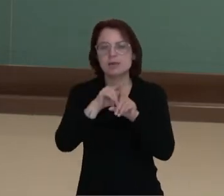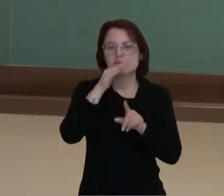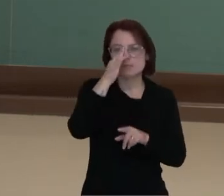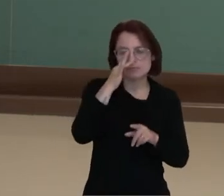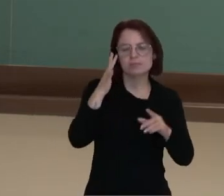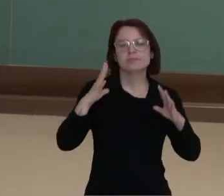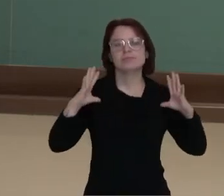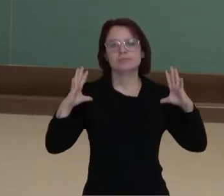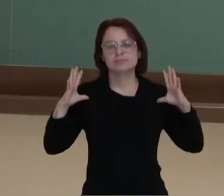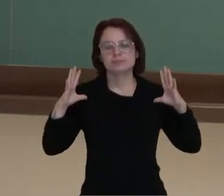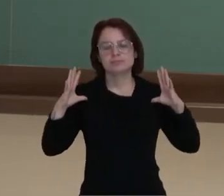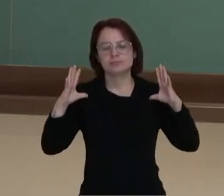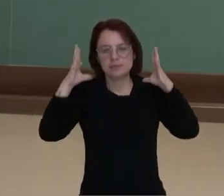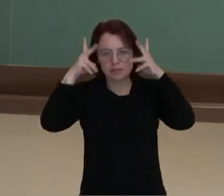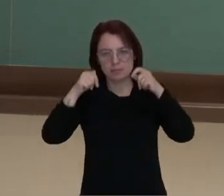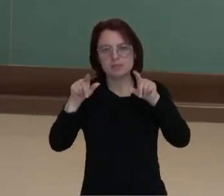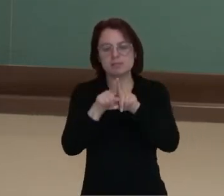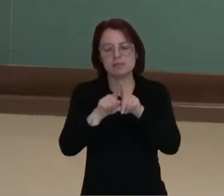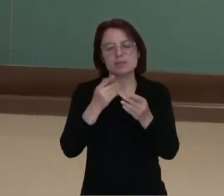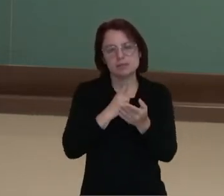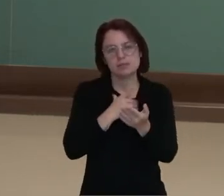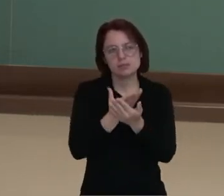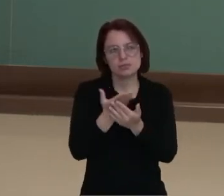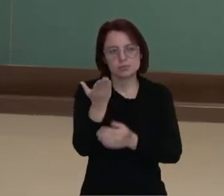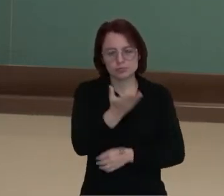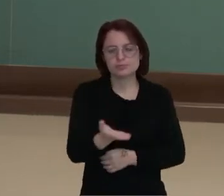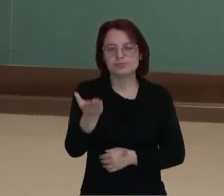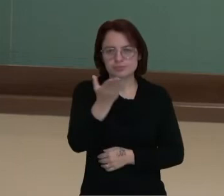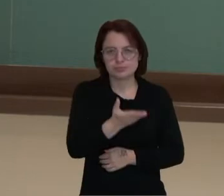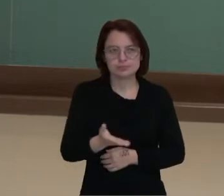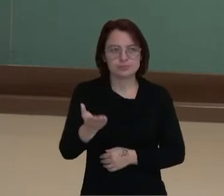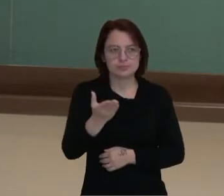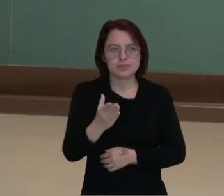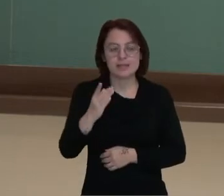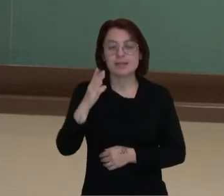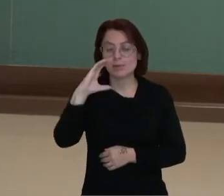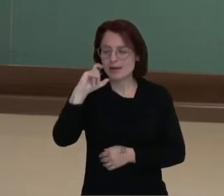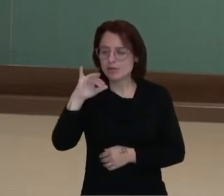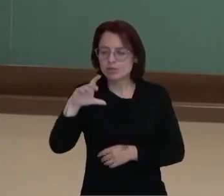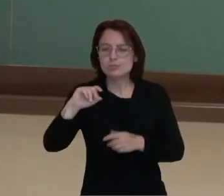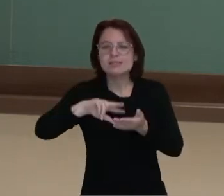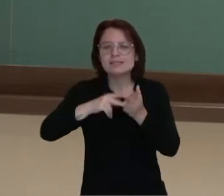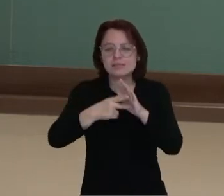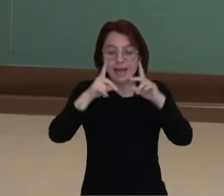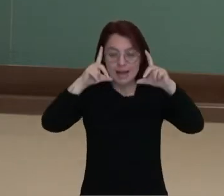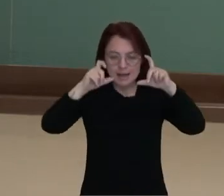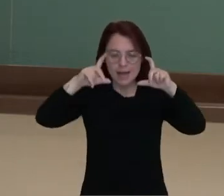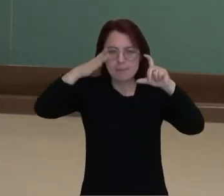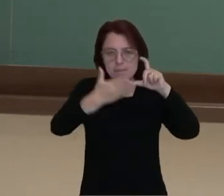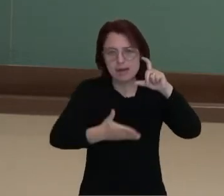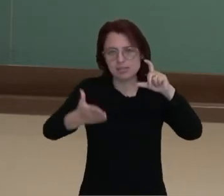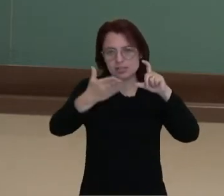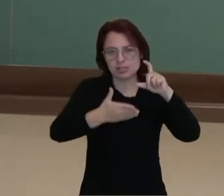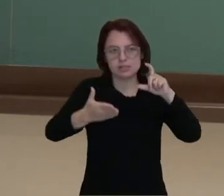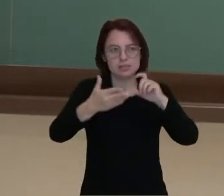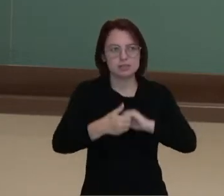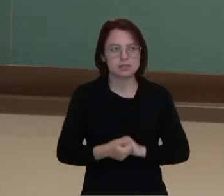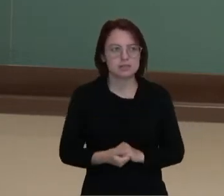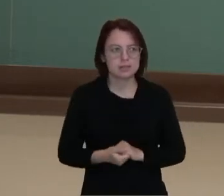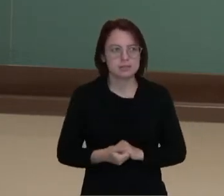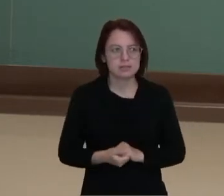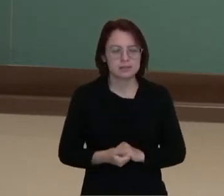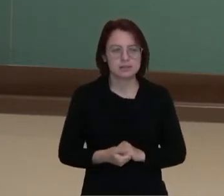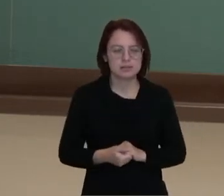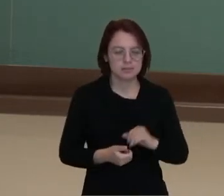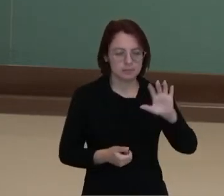plantas. Há um estudo desse cariótipo. Então, o cariótipo é essa imagem. Como que ele vai tirar essa foto? Ele vai pegar